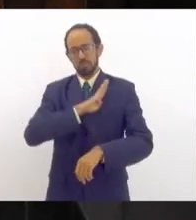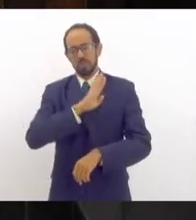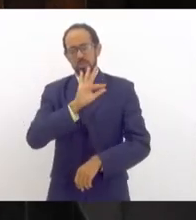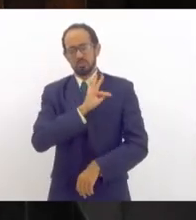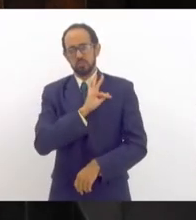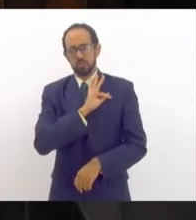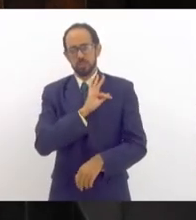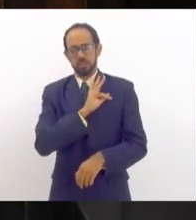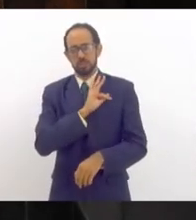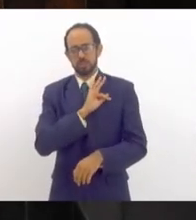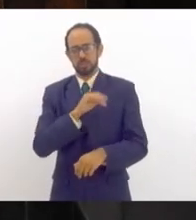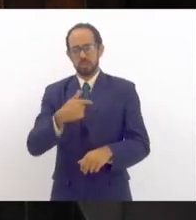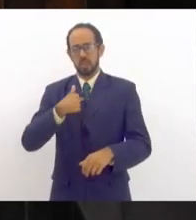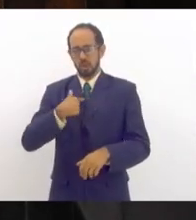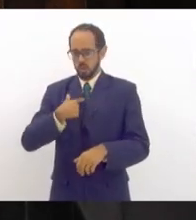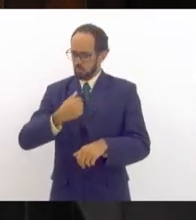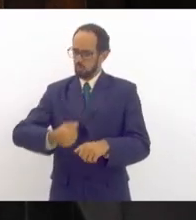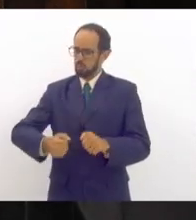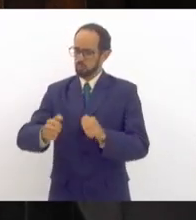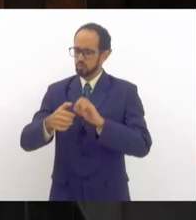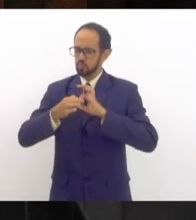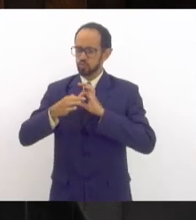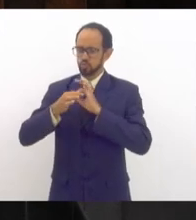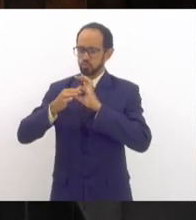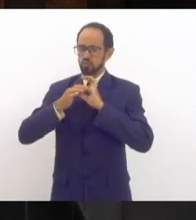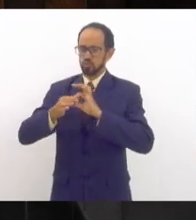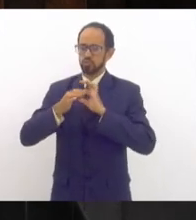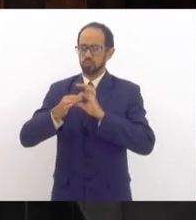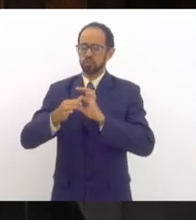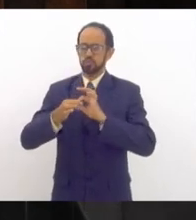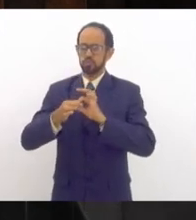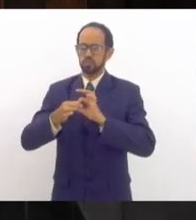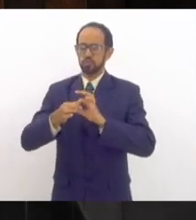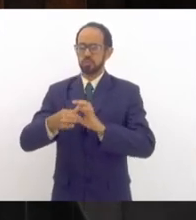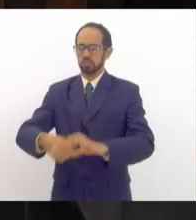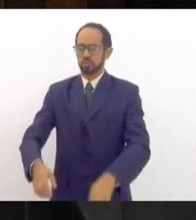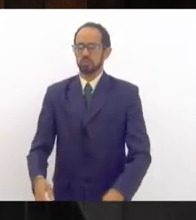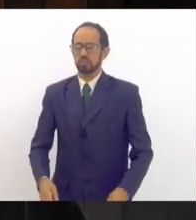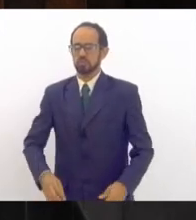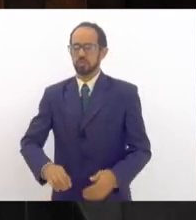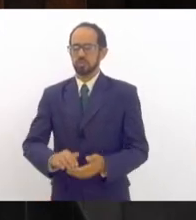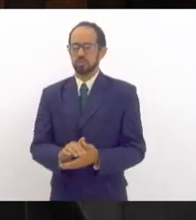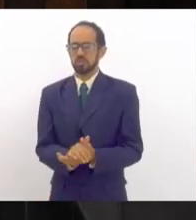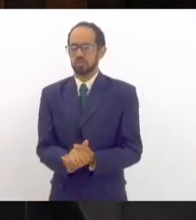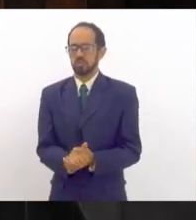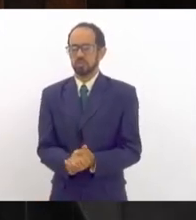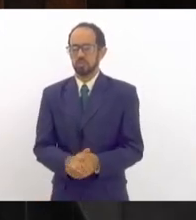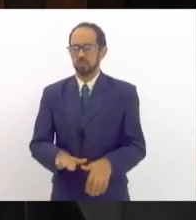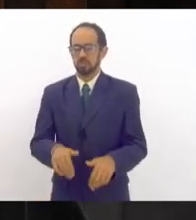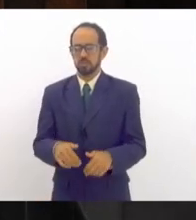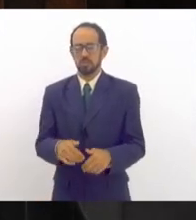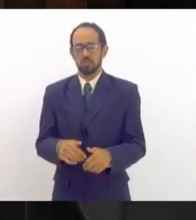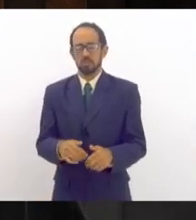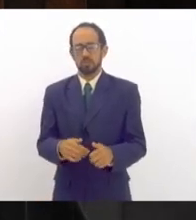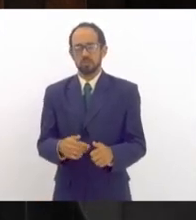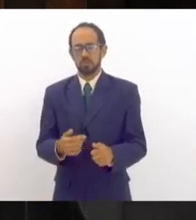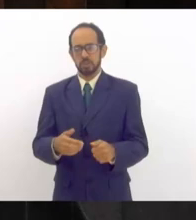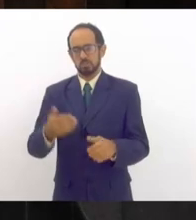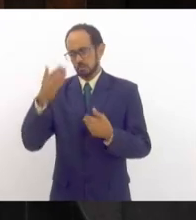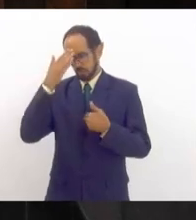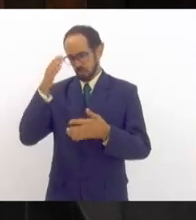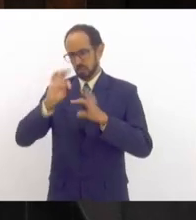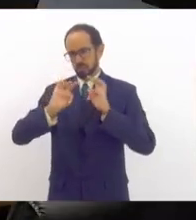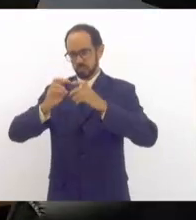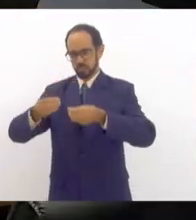conte comigo e nós estamos aqui realmente para fazer o melhor para a população do nosso Estado do Rio de Janeiro Muito obrigado a